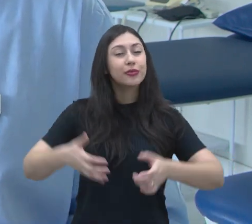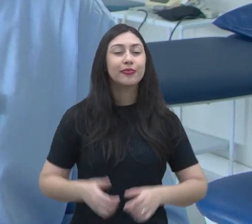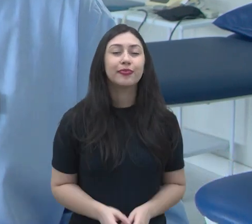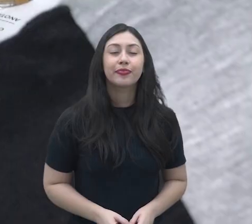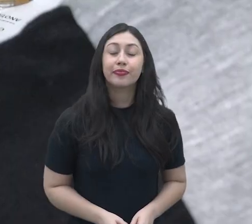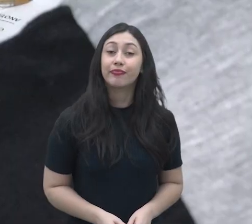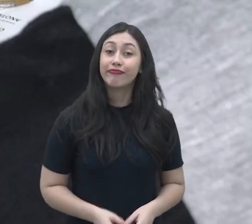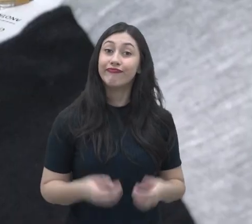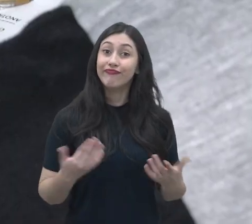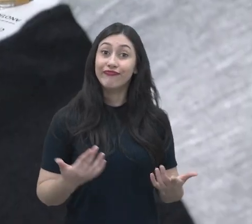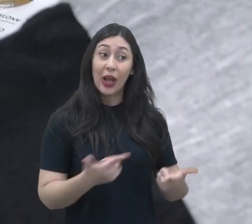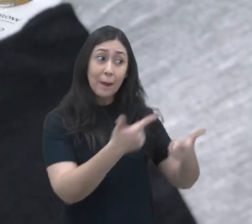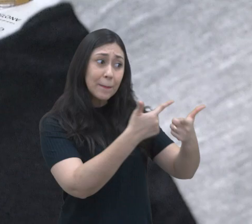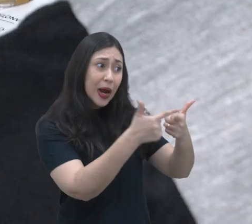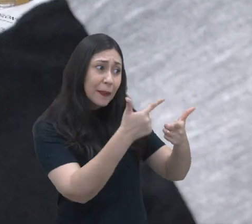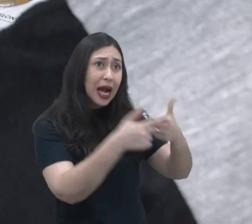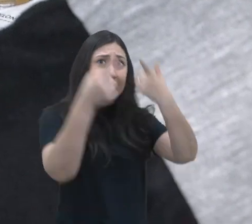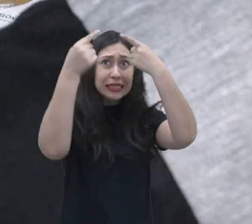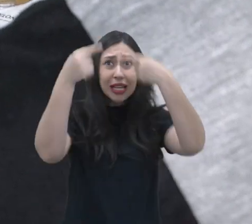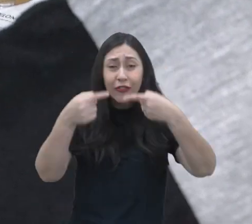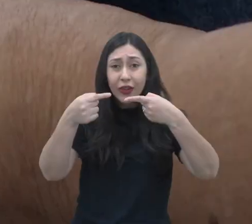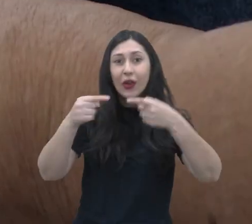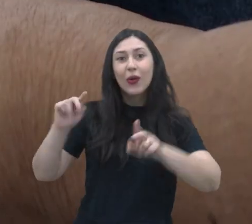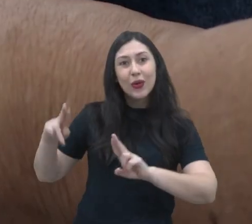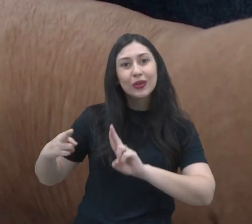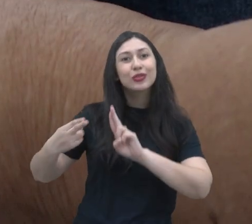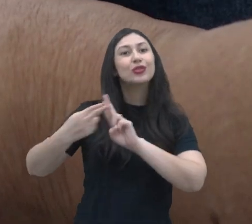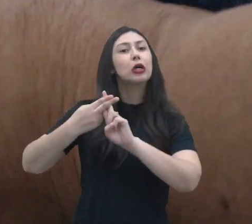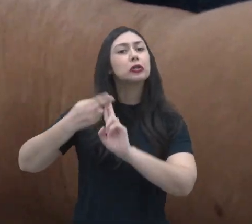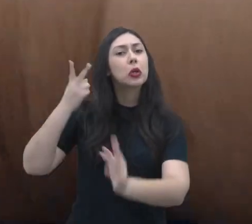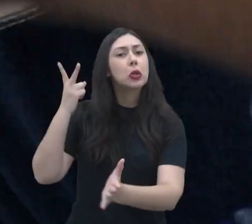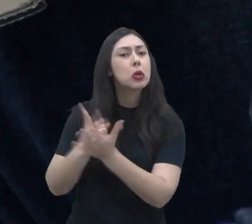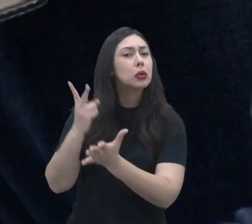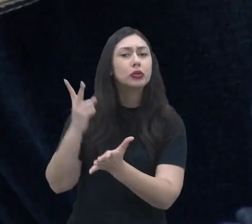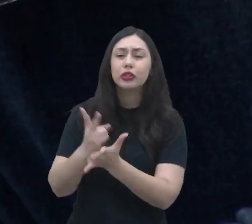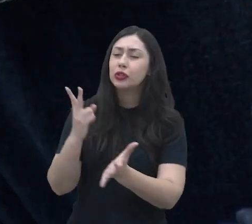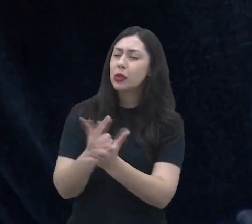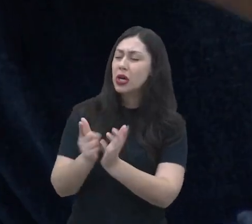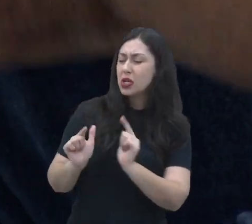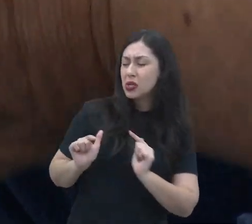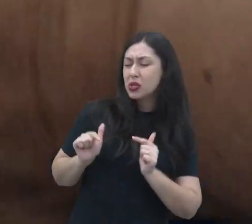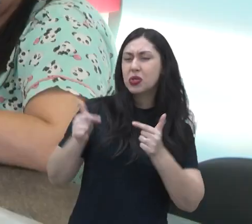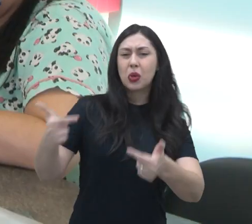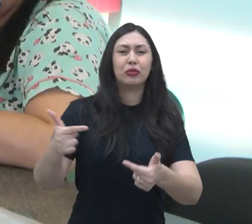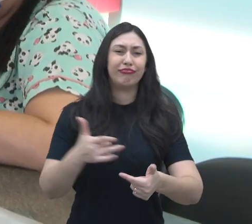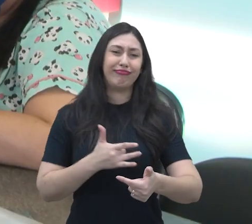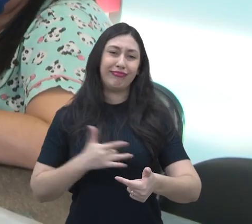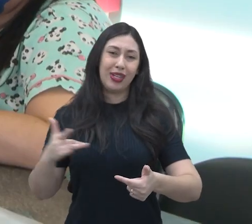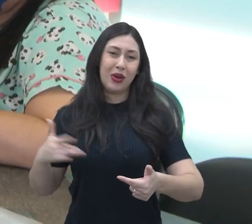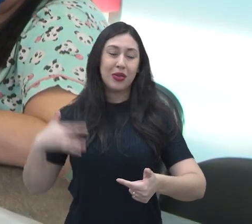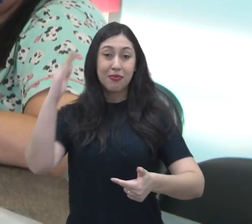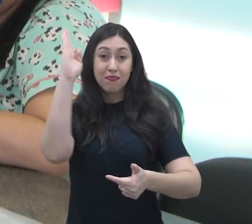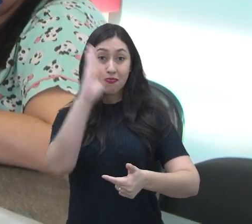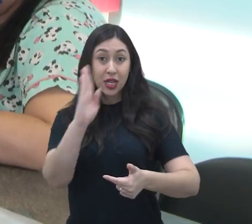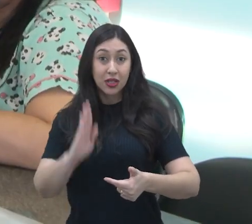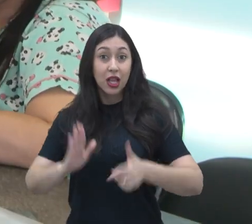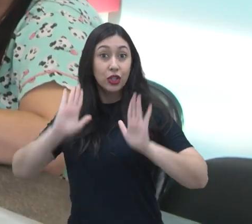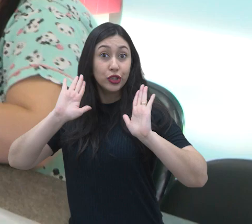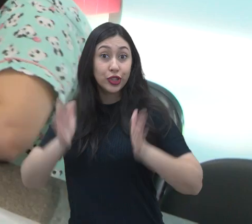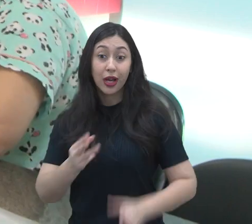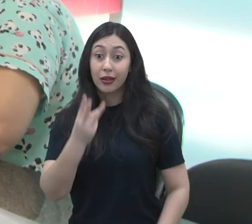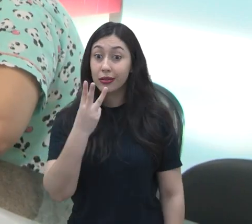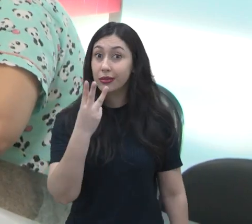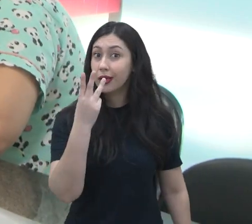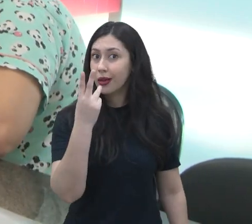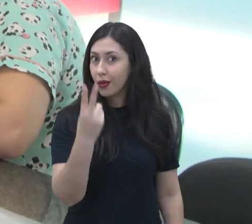daquele do habitual. Entre barreiras e desafios, o SUS se mantém como a principal política pública da saúde brasileira